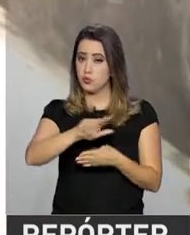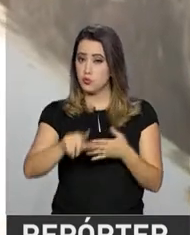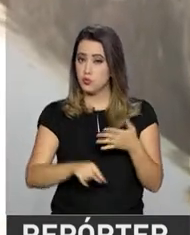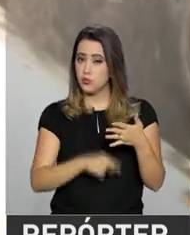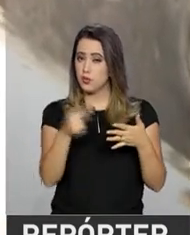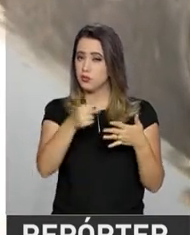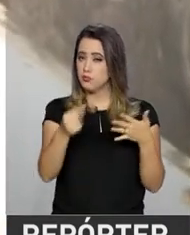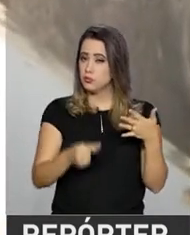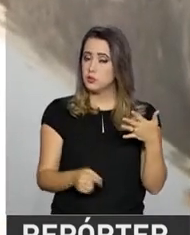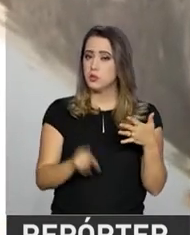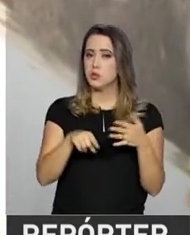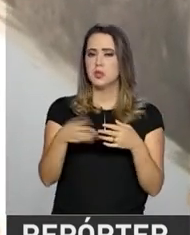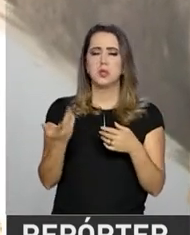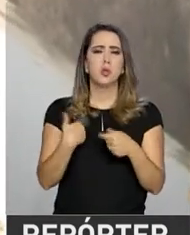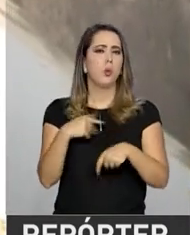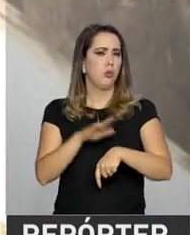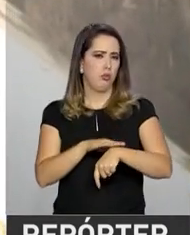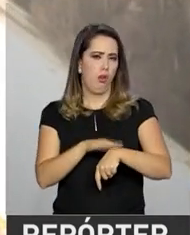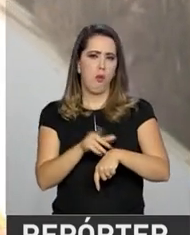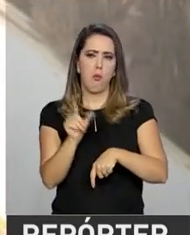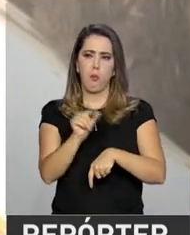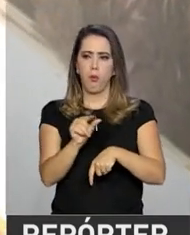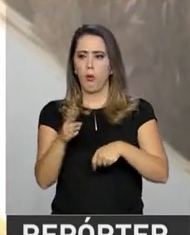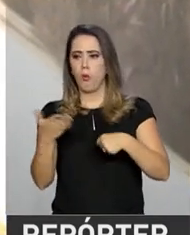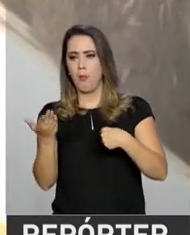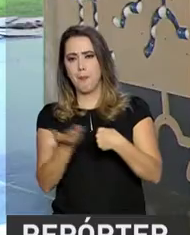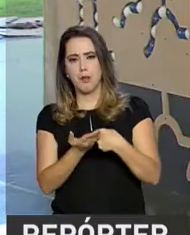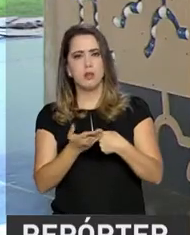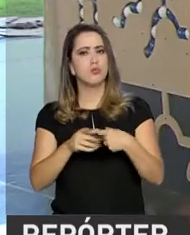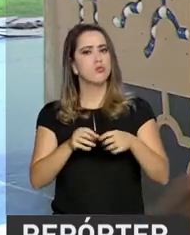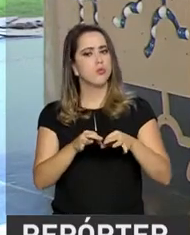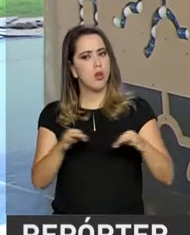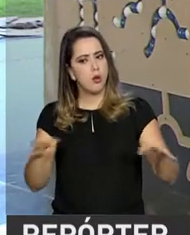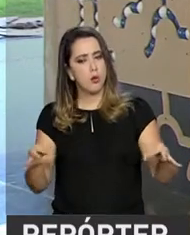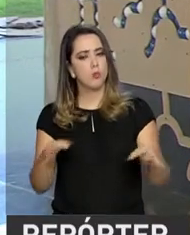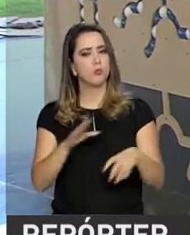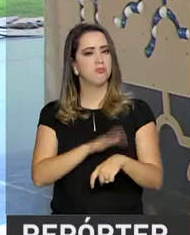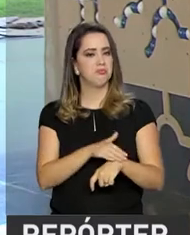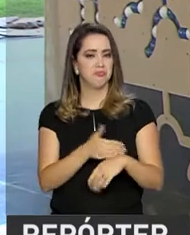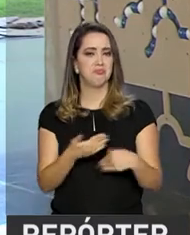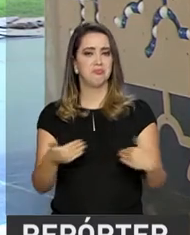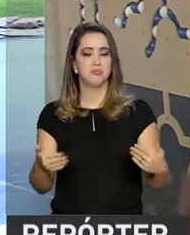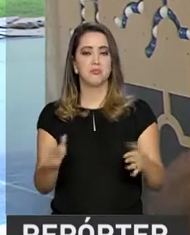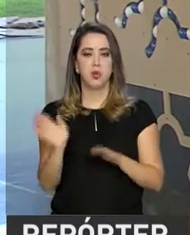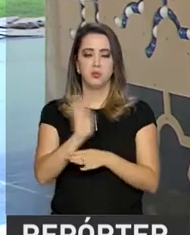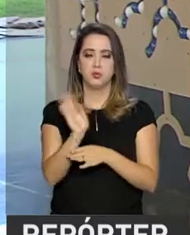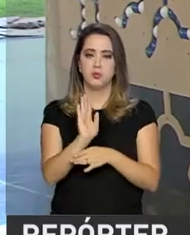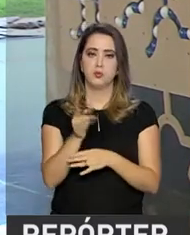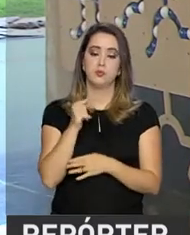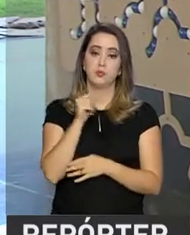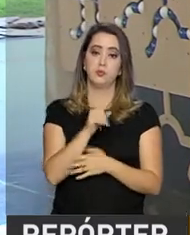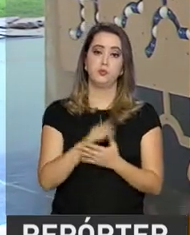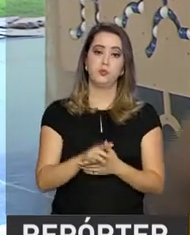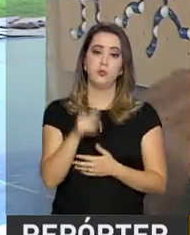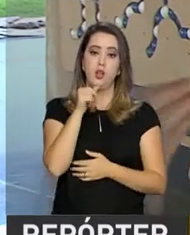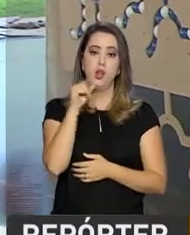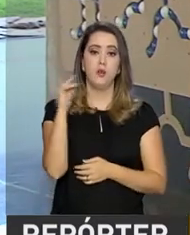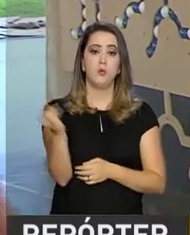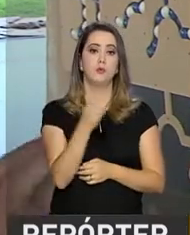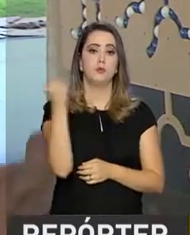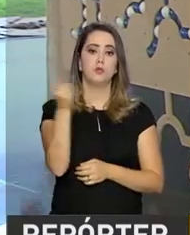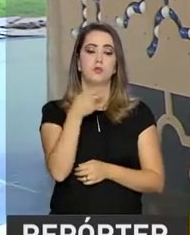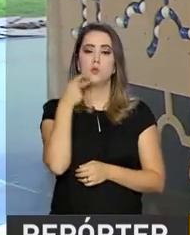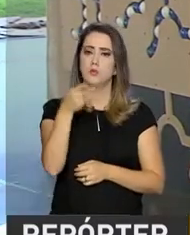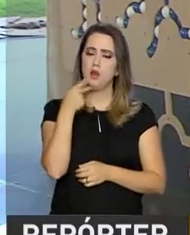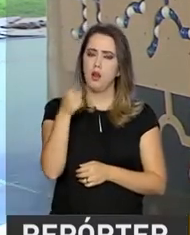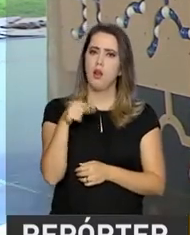entre longas, médias e curtas-metragens. O tema da água é um tema emergente, é um tema que sensibiliza, ele é falado e